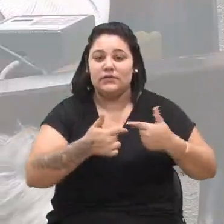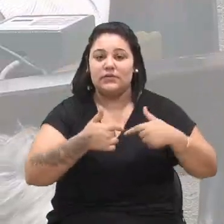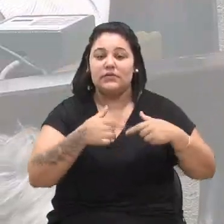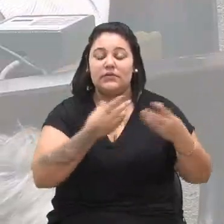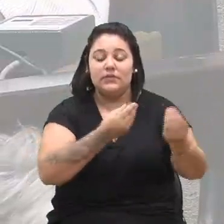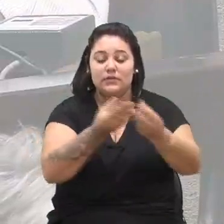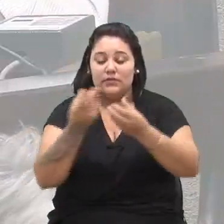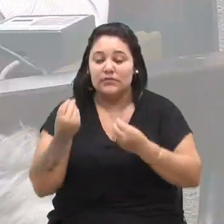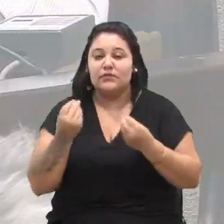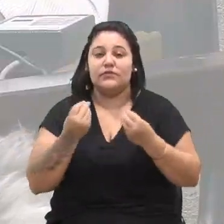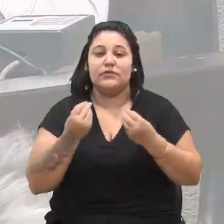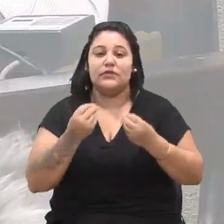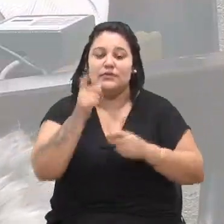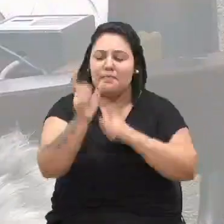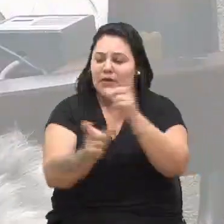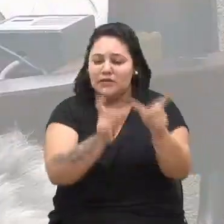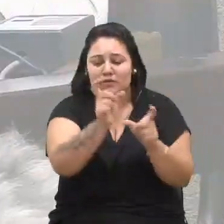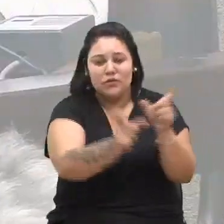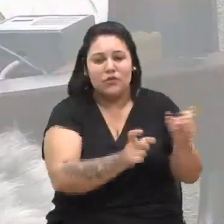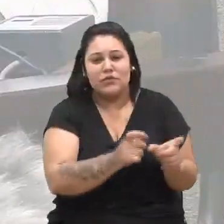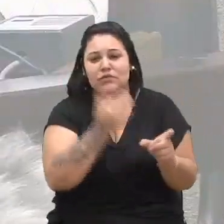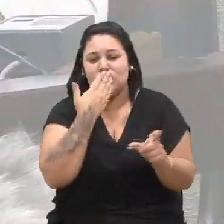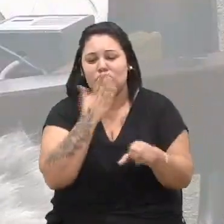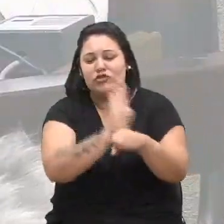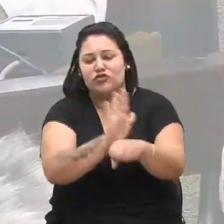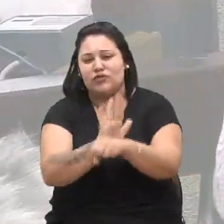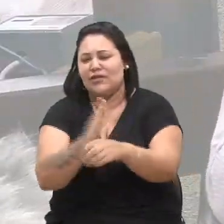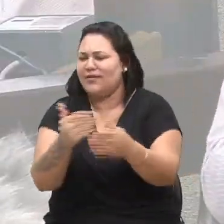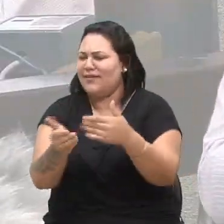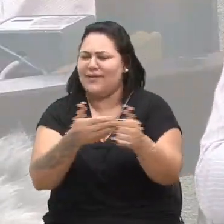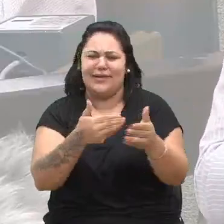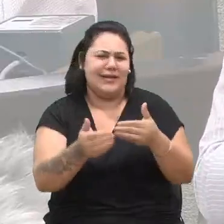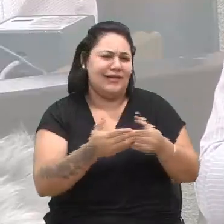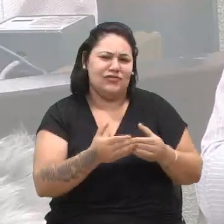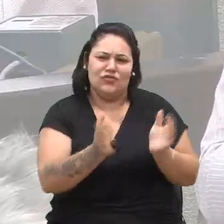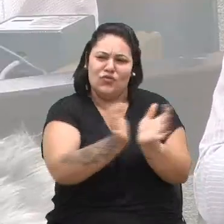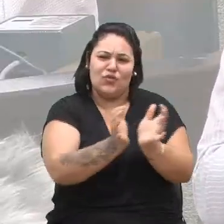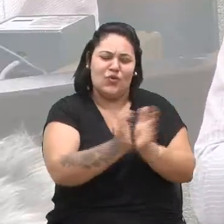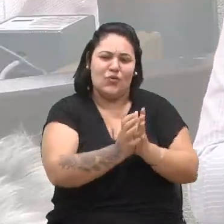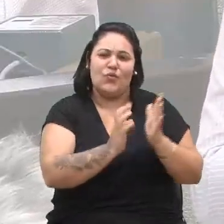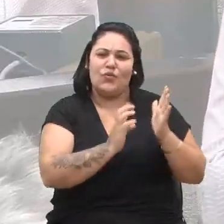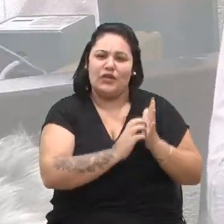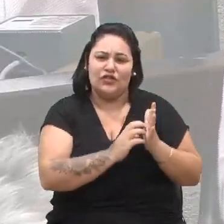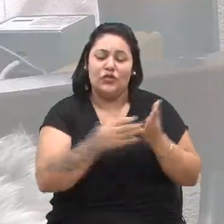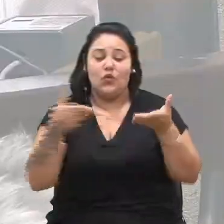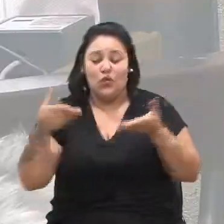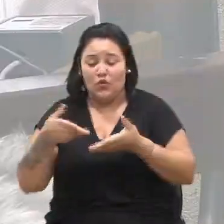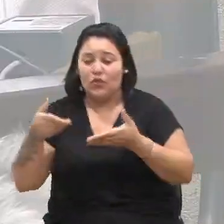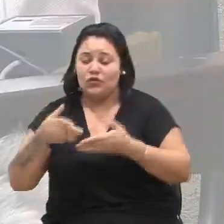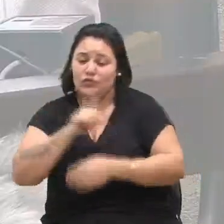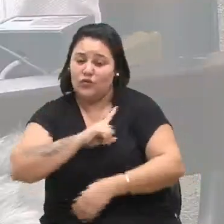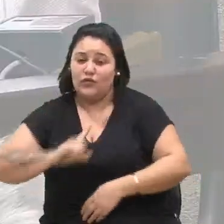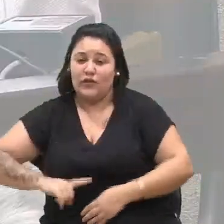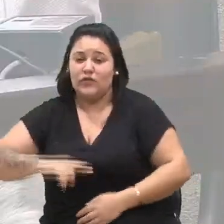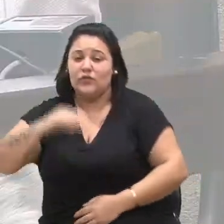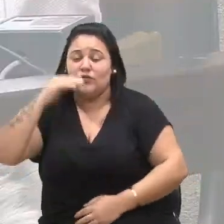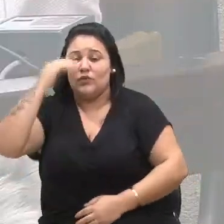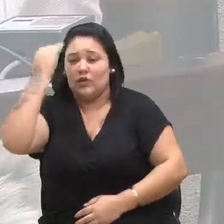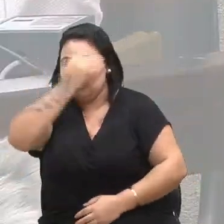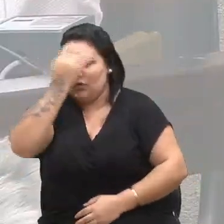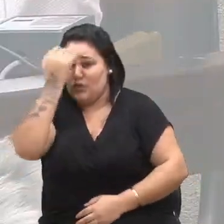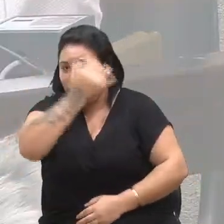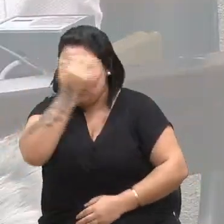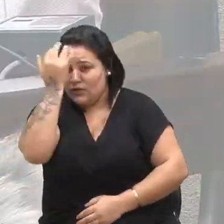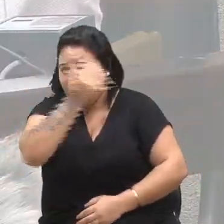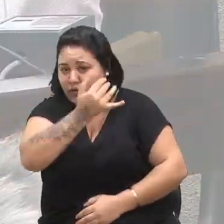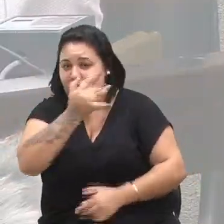muitas mãos, independente do governo. Hoje, atualmente, o nosso prefeito Adiló fazendo um